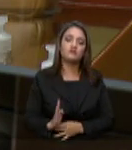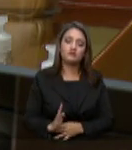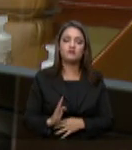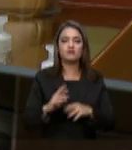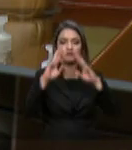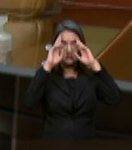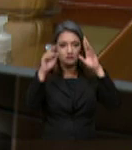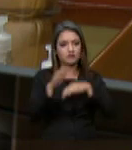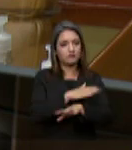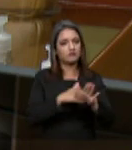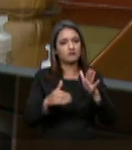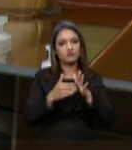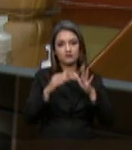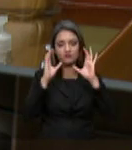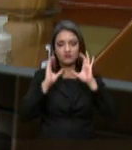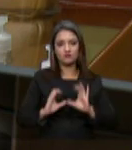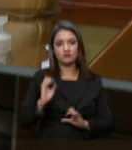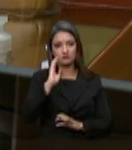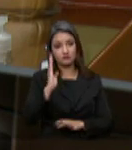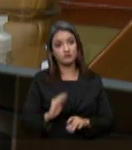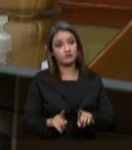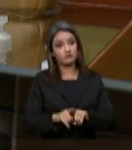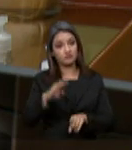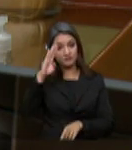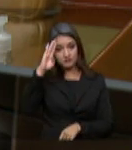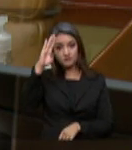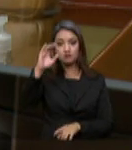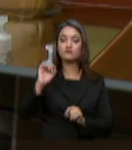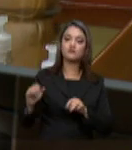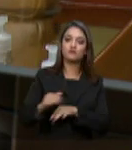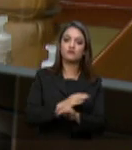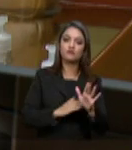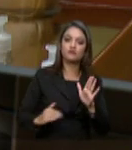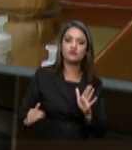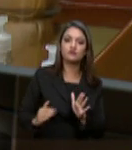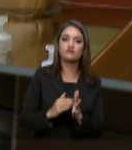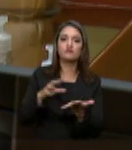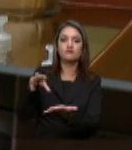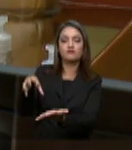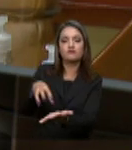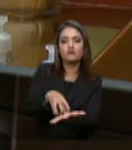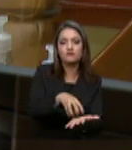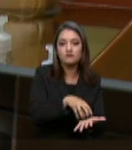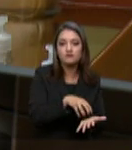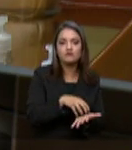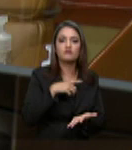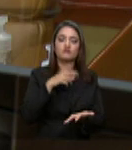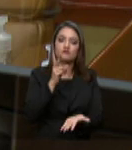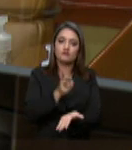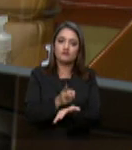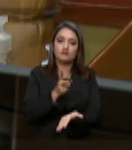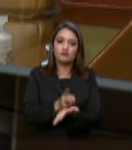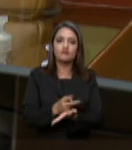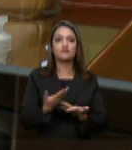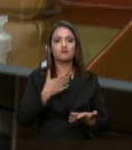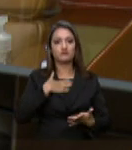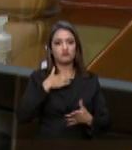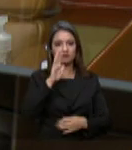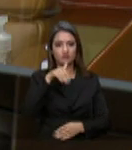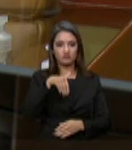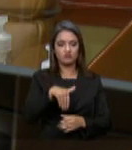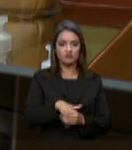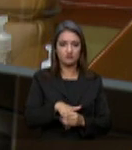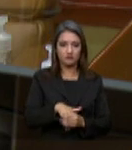plena todos os cidadãos brasileiros mais especialmente para isso que todas as instituições possam prevalecer e o meu voto